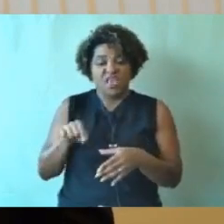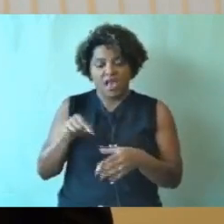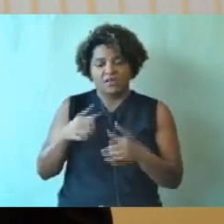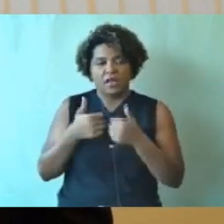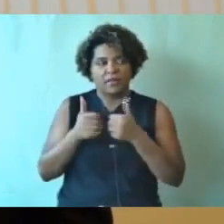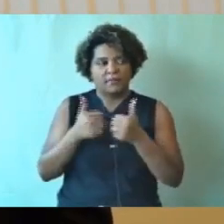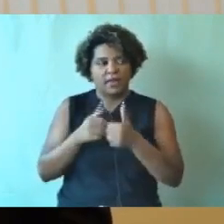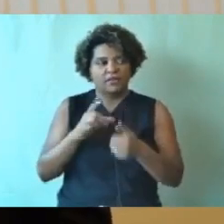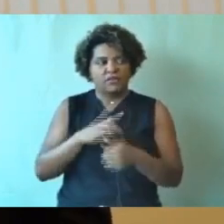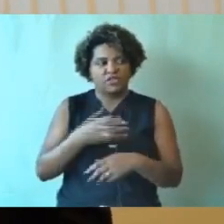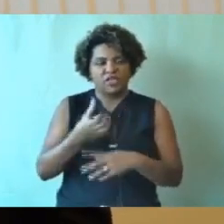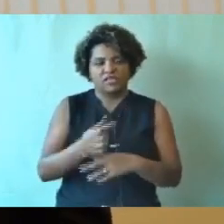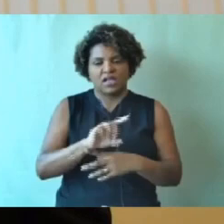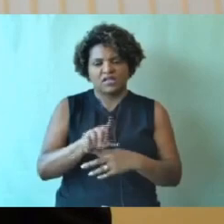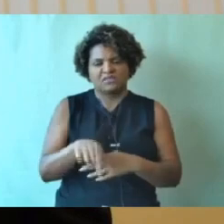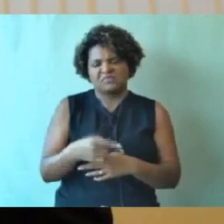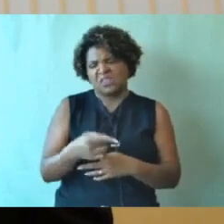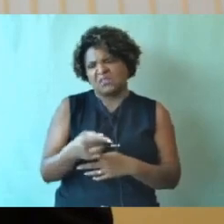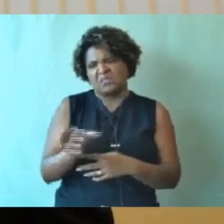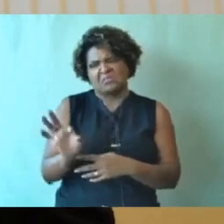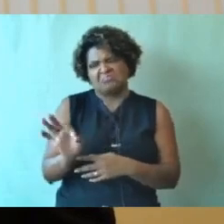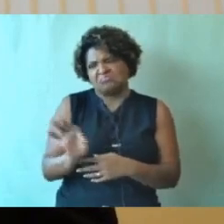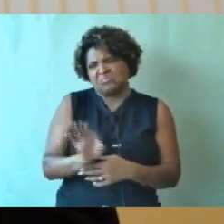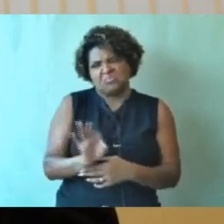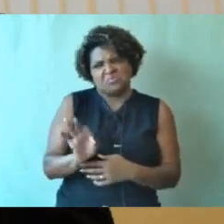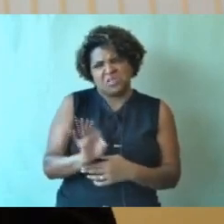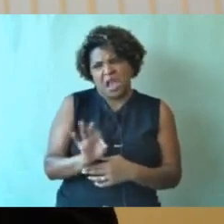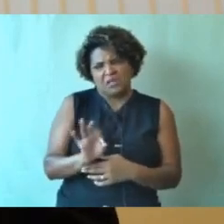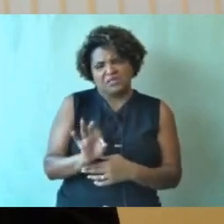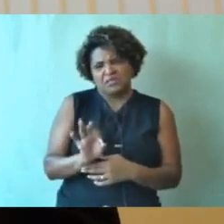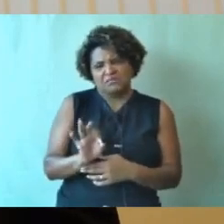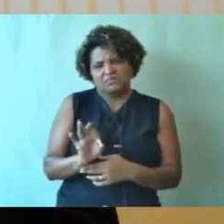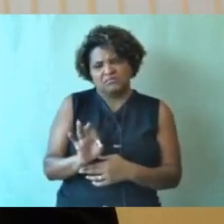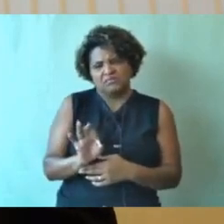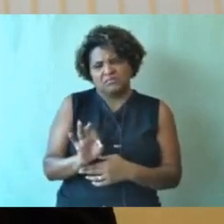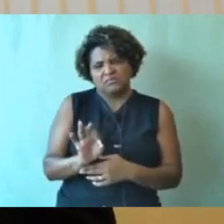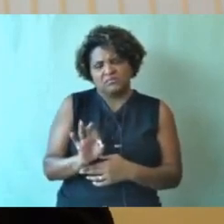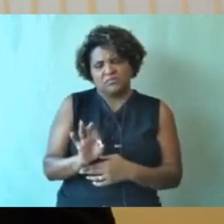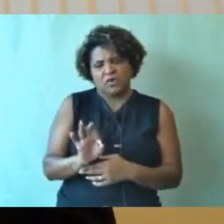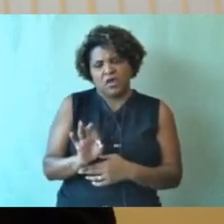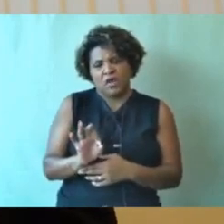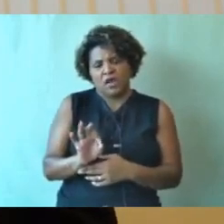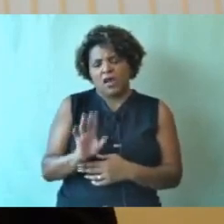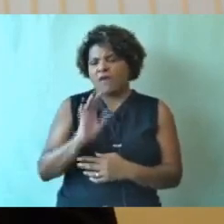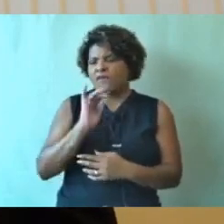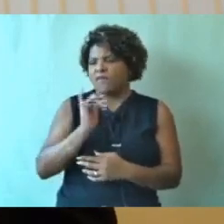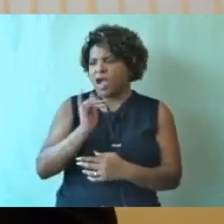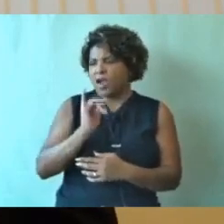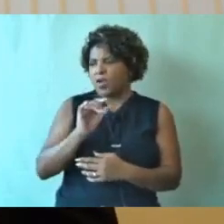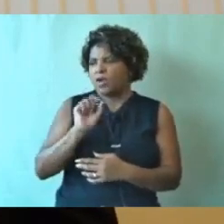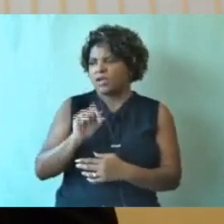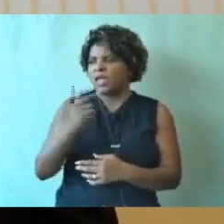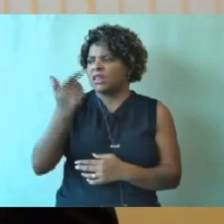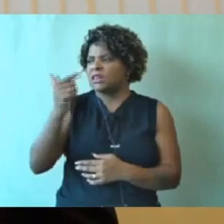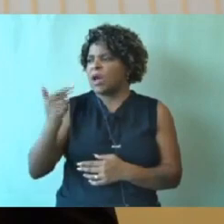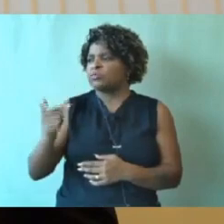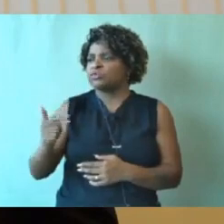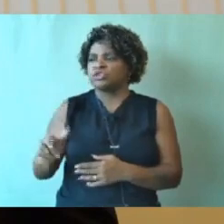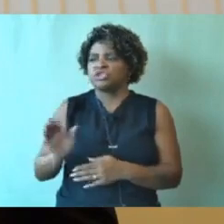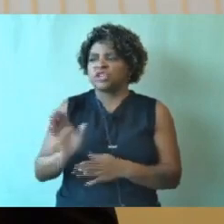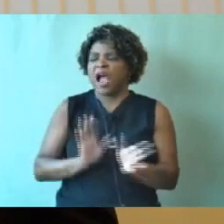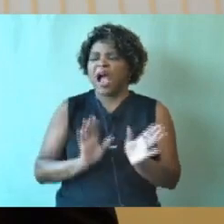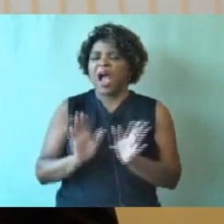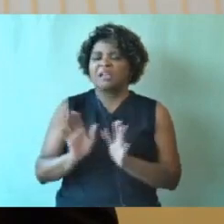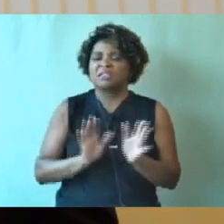ação Boa Vista ou Bela Vista, Boa Vista, alegou que não tinha tido acesso aos documentos